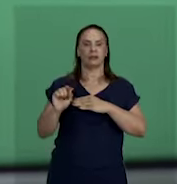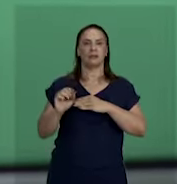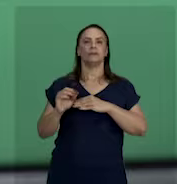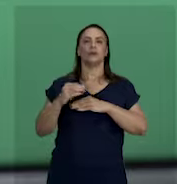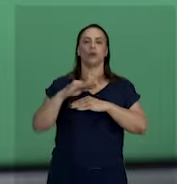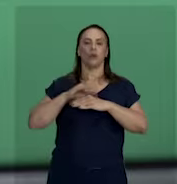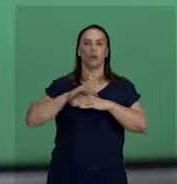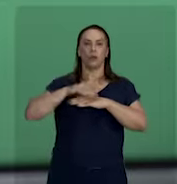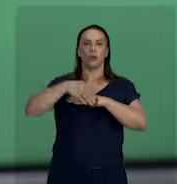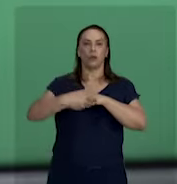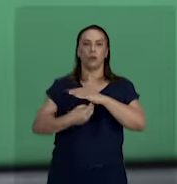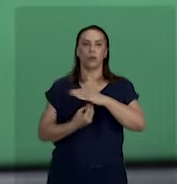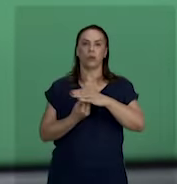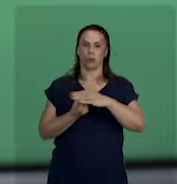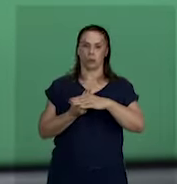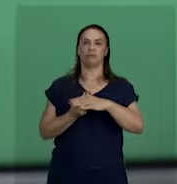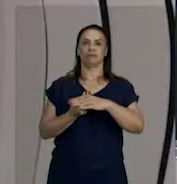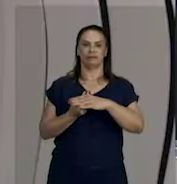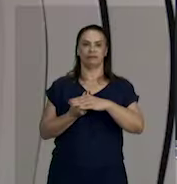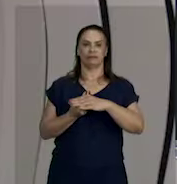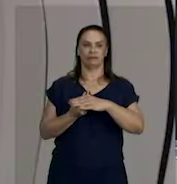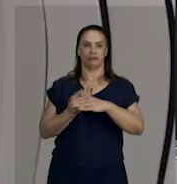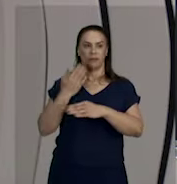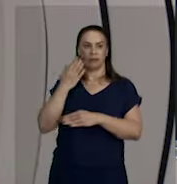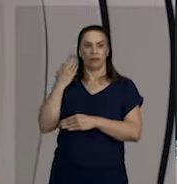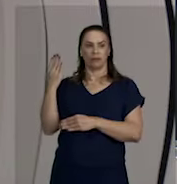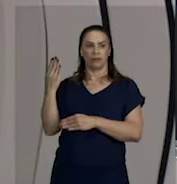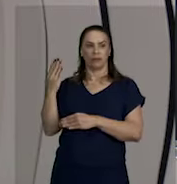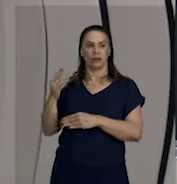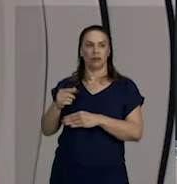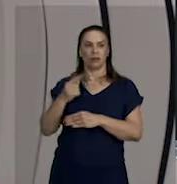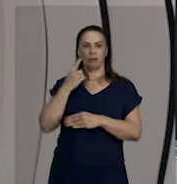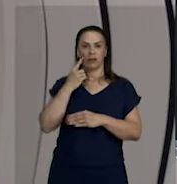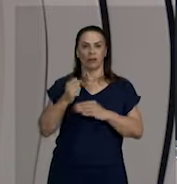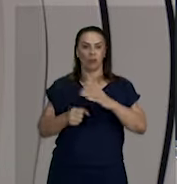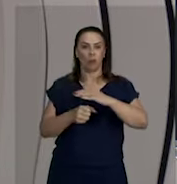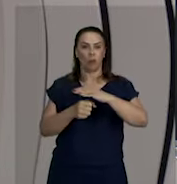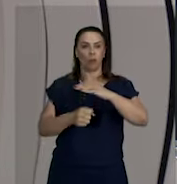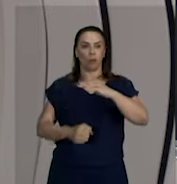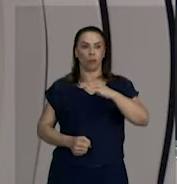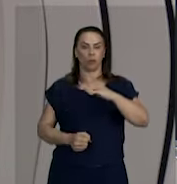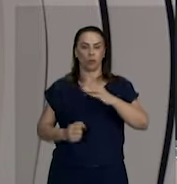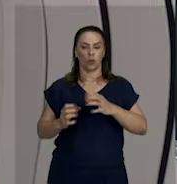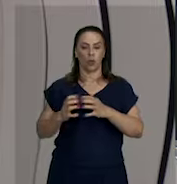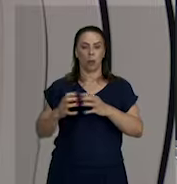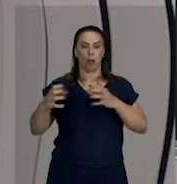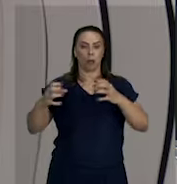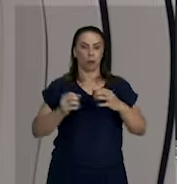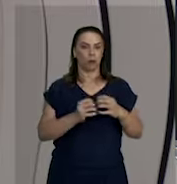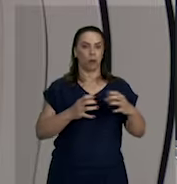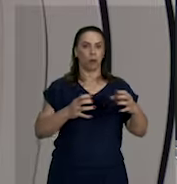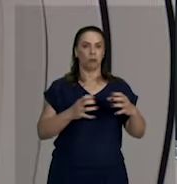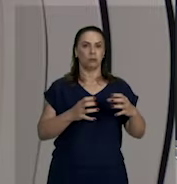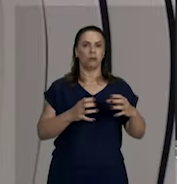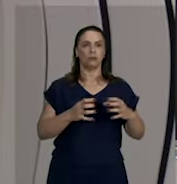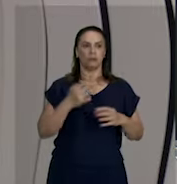Observem. Inchou o balão. Inchou o balão. Quando eu solto, o